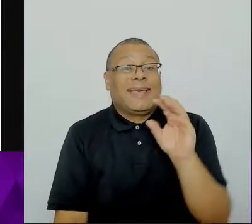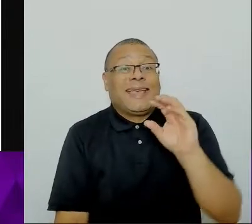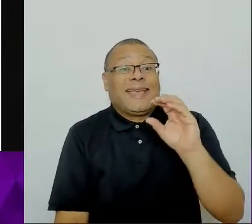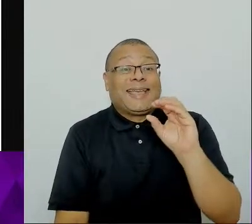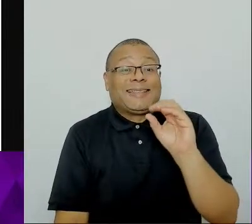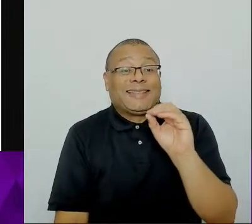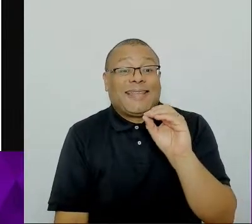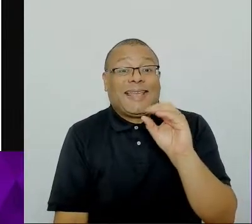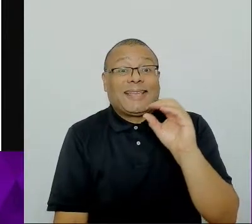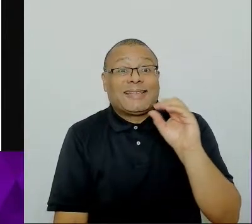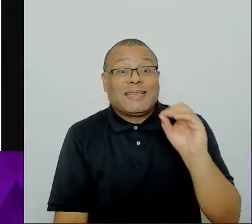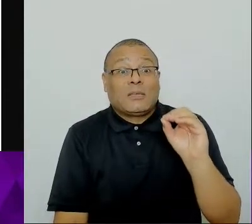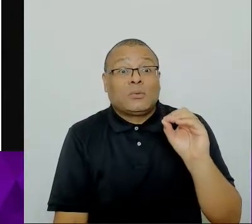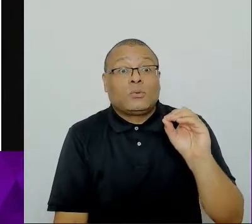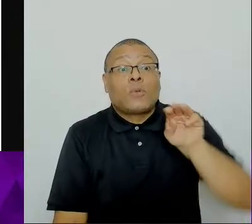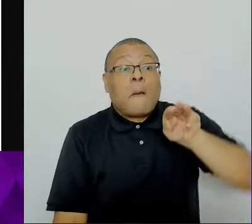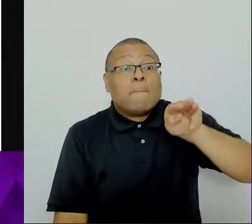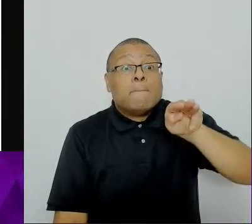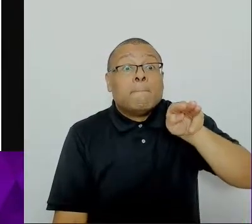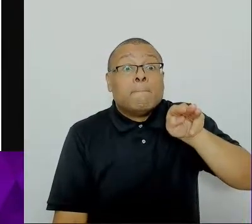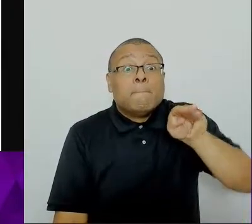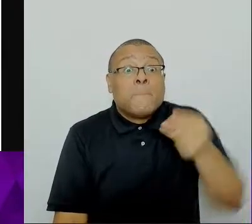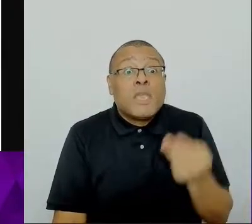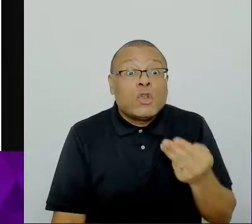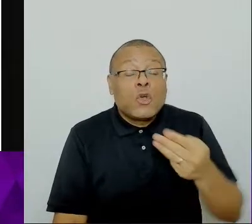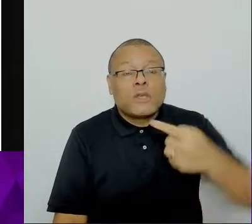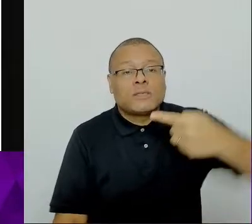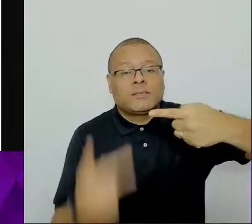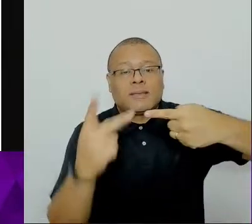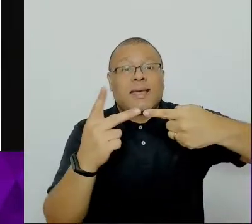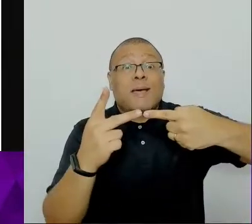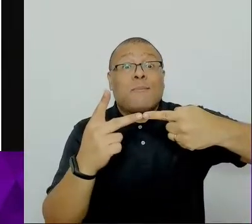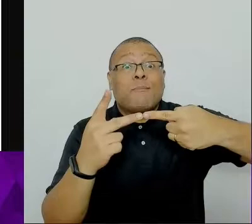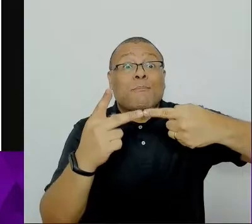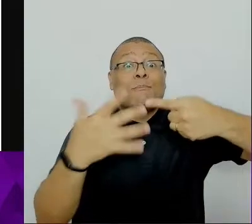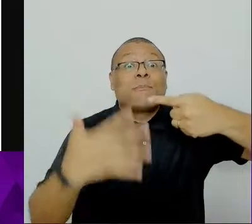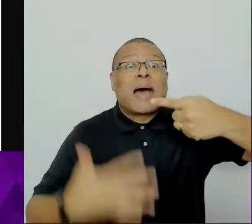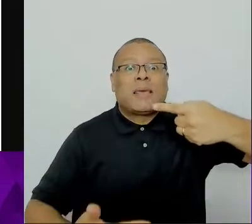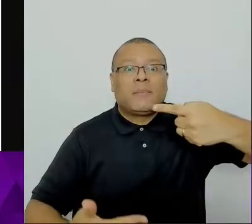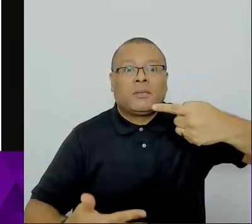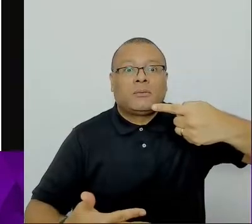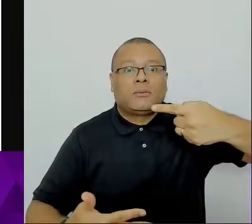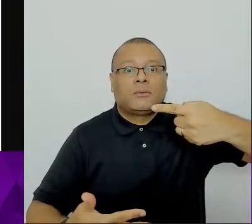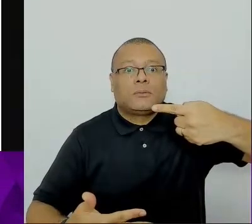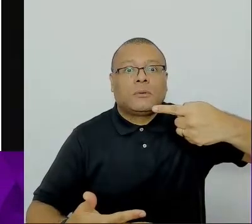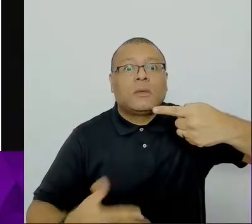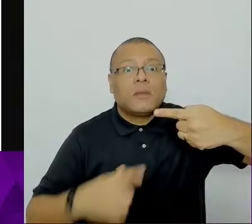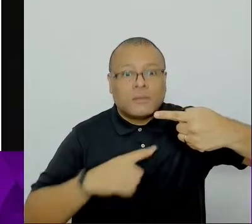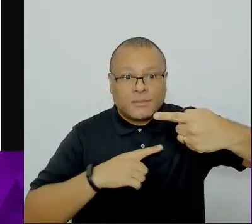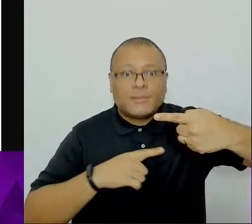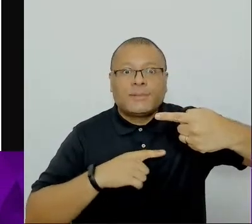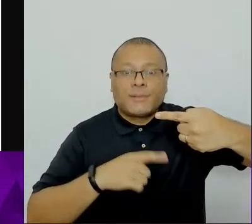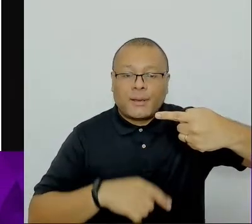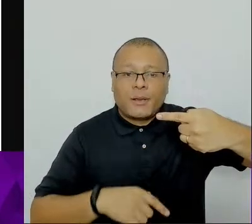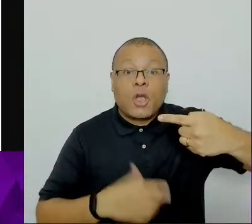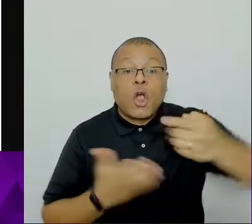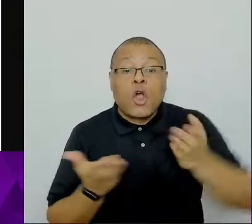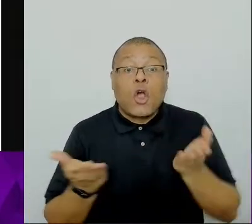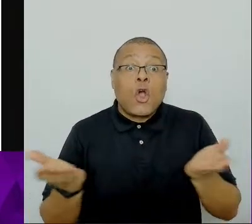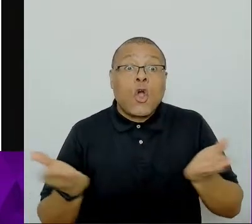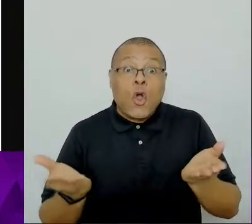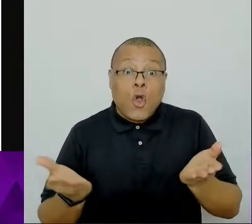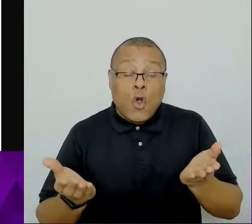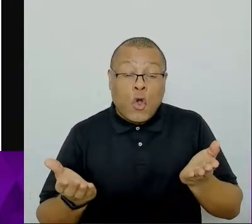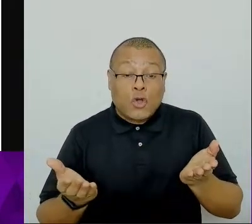de parâmetros, né, um pouco mais, 300 e poucos milhões de parâmetros tinha o BERT. Hoje a gente já fala